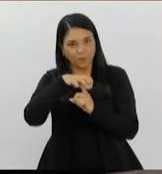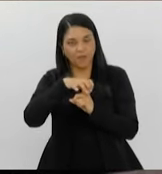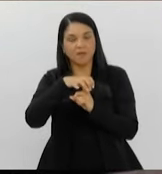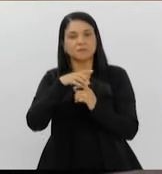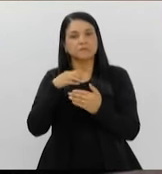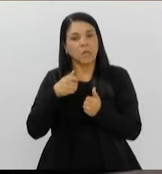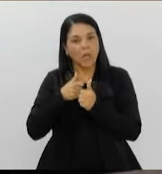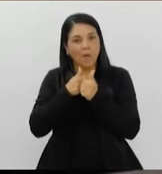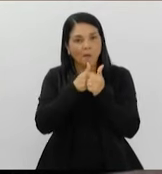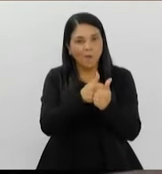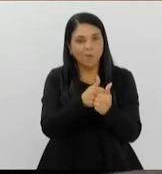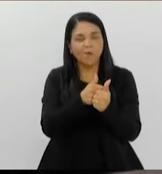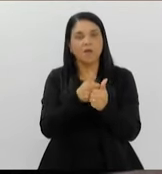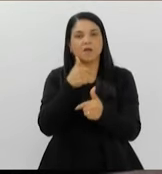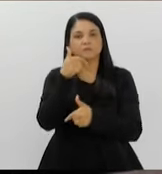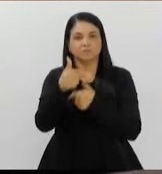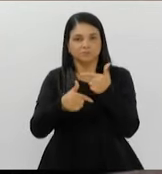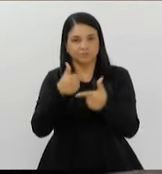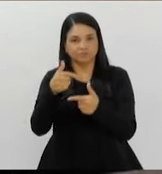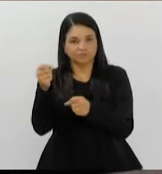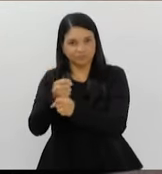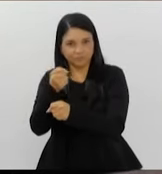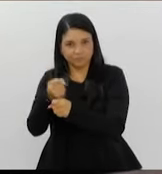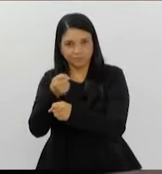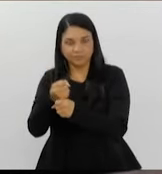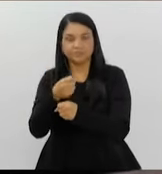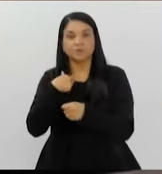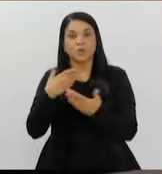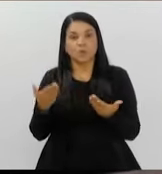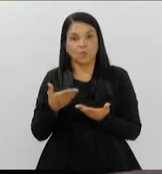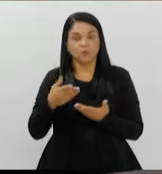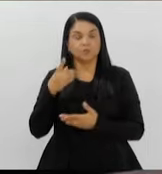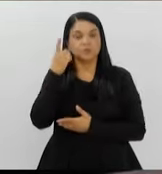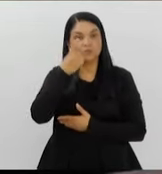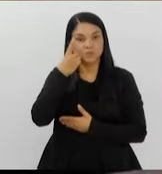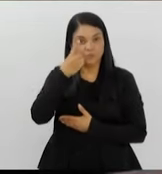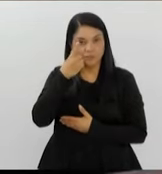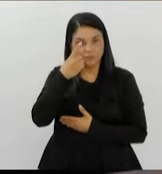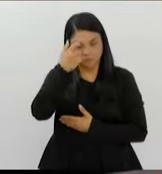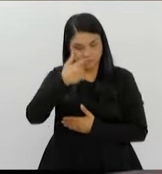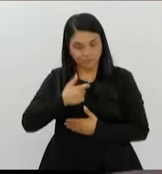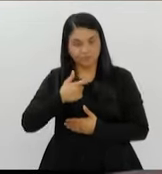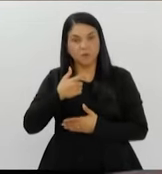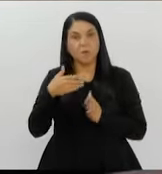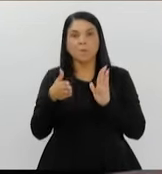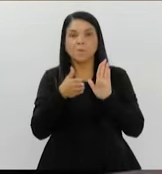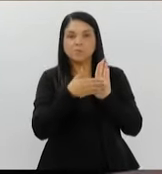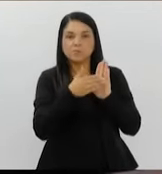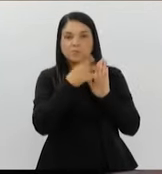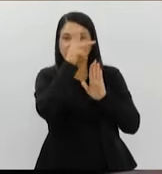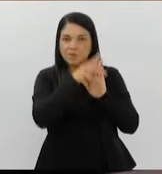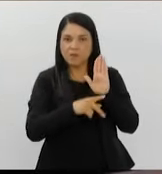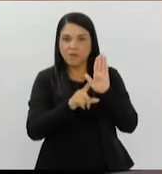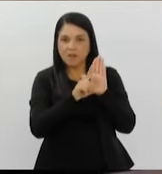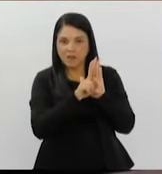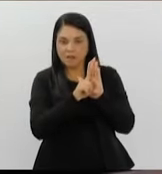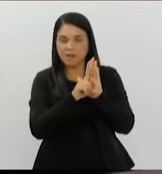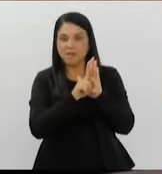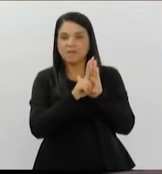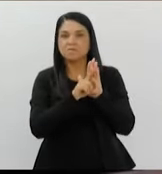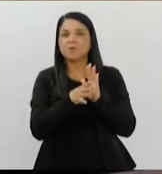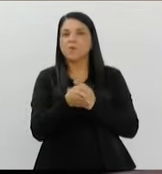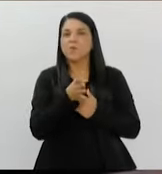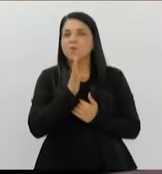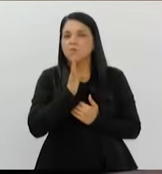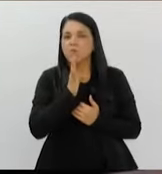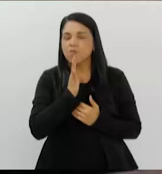execução desse projeto. Hoje, como deputado, propus esse projeto de lei aqui para